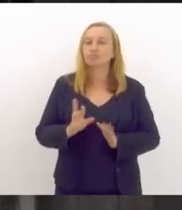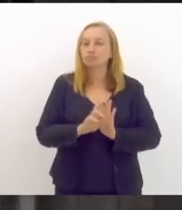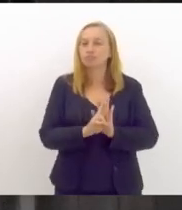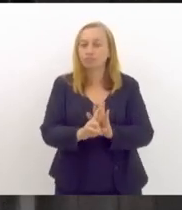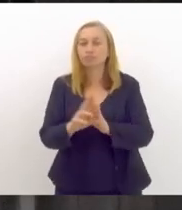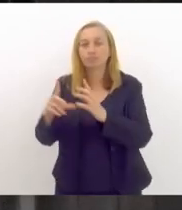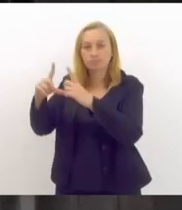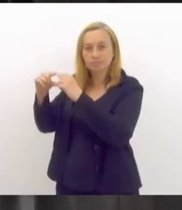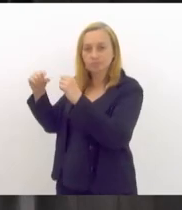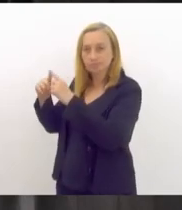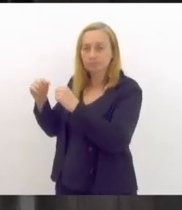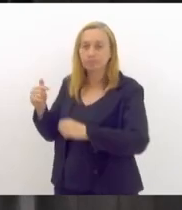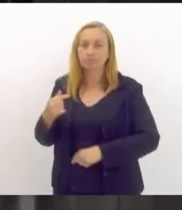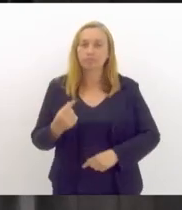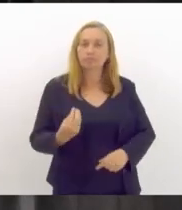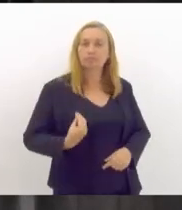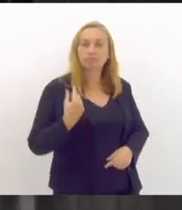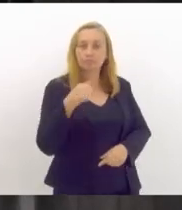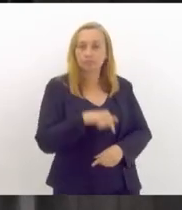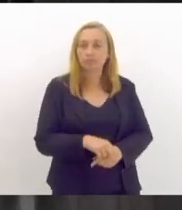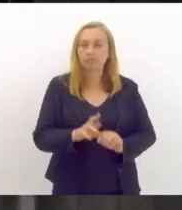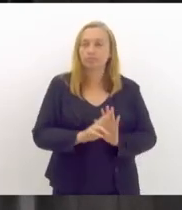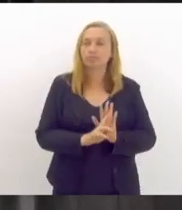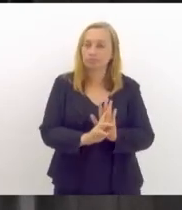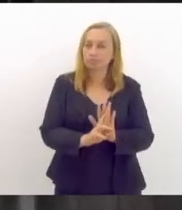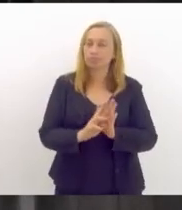em Brasília e nós estamos aqui representando